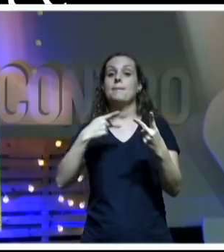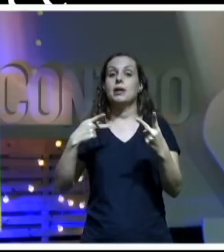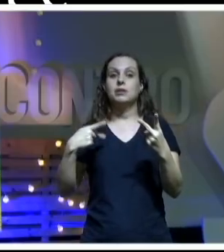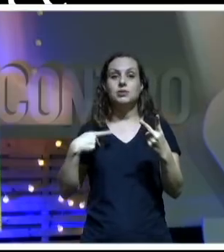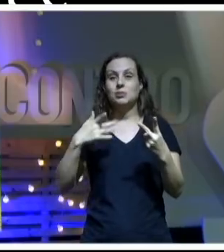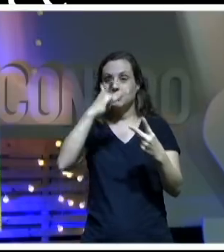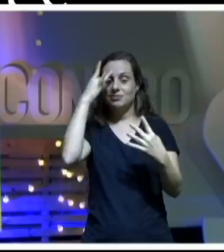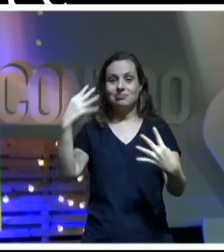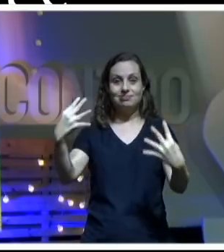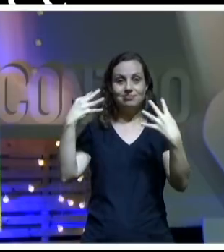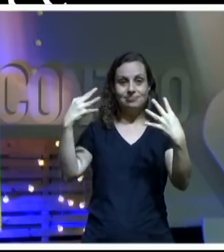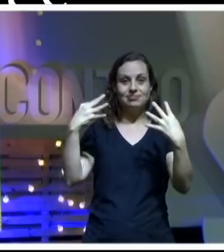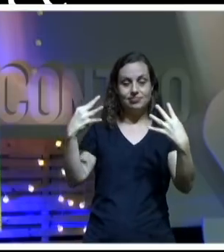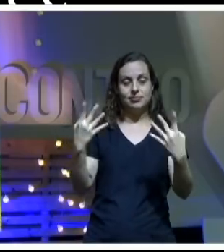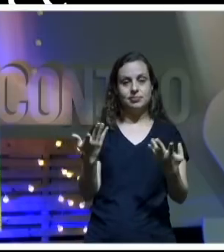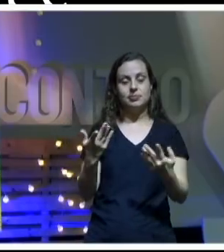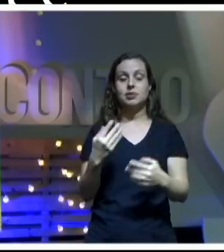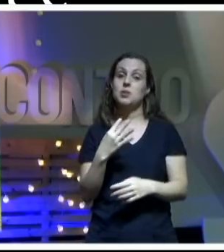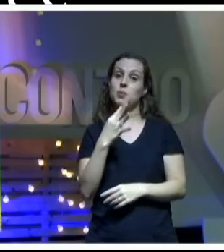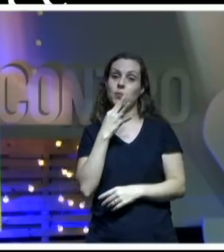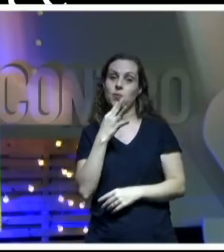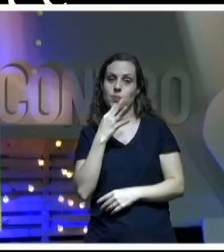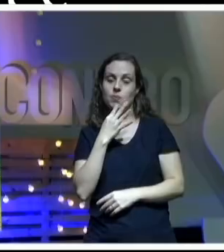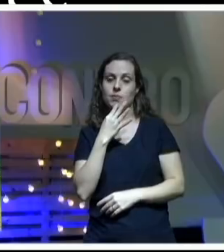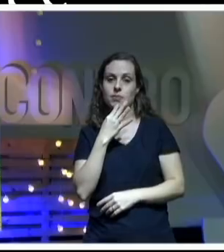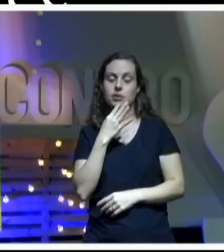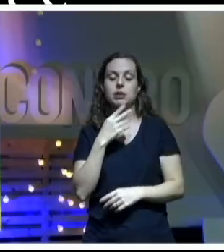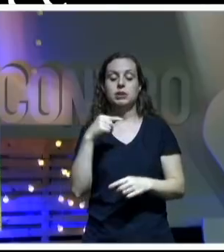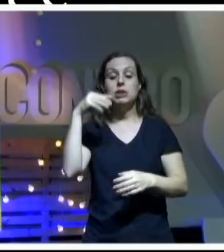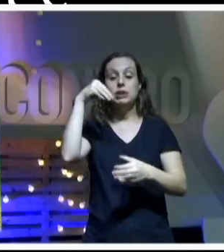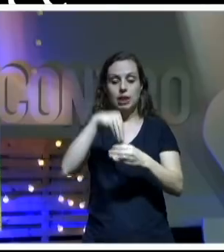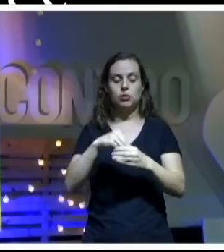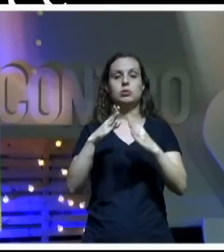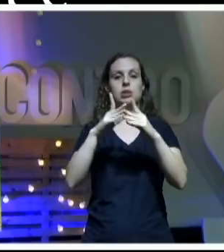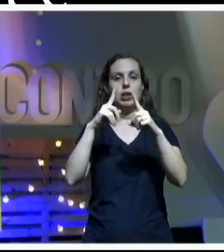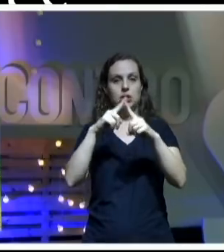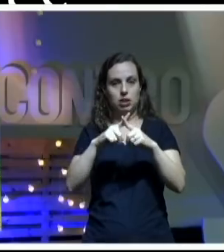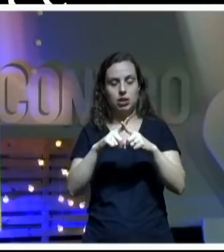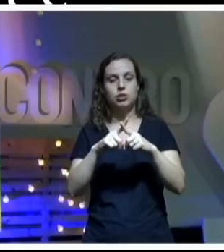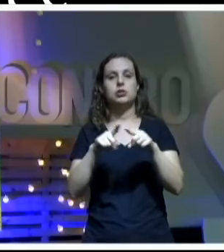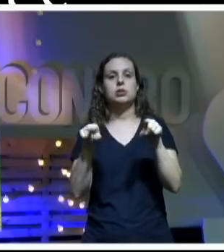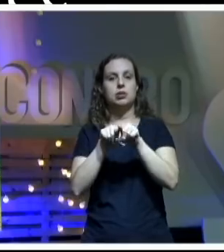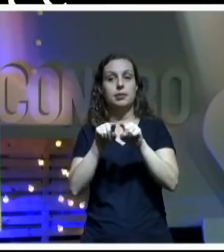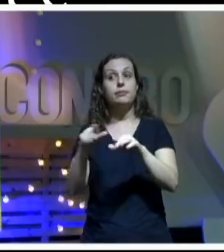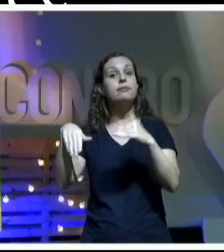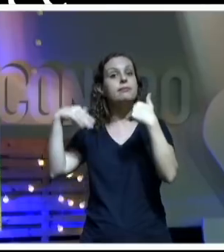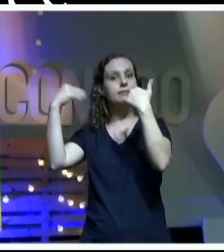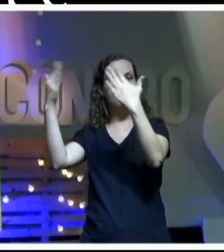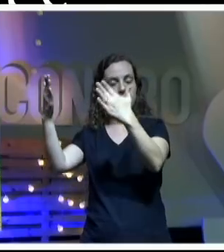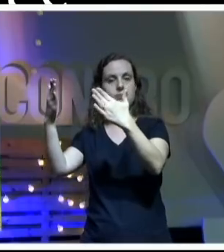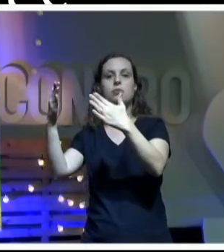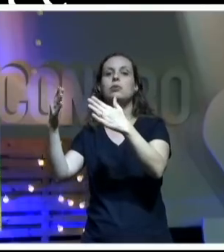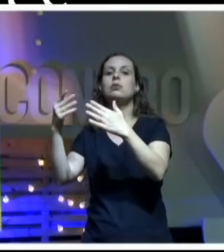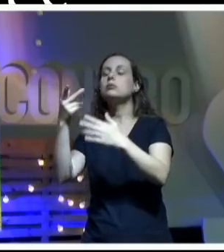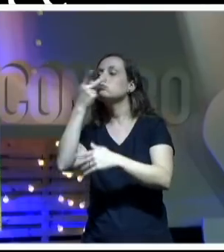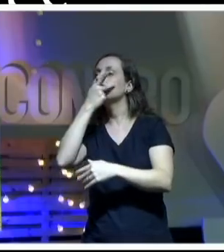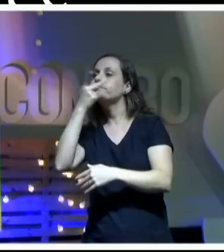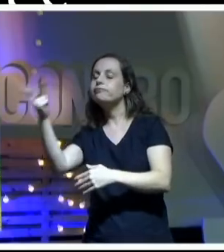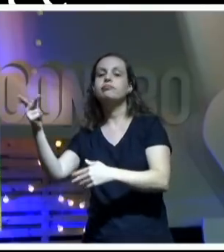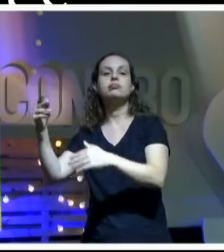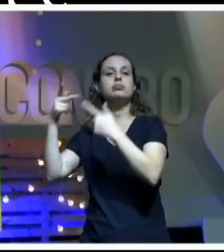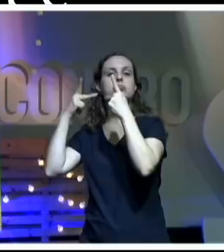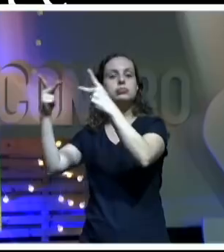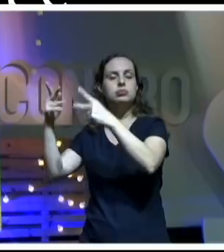liderança teológico para a cristandade leiga além da sua congregação ele consegue falar no presbitério ele fala nas igrejas perde no